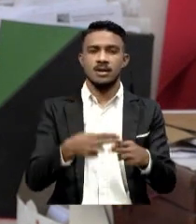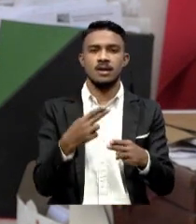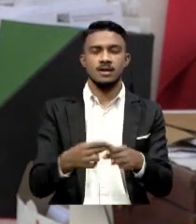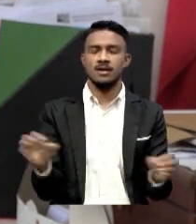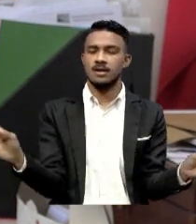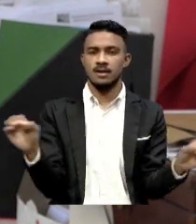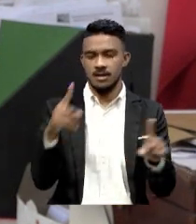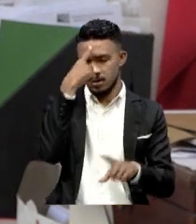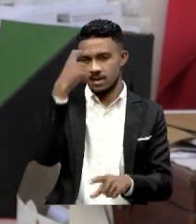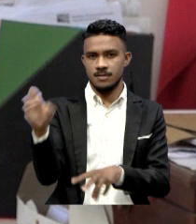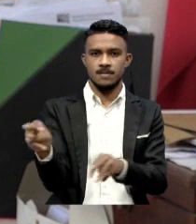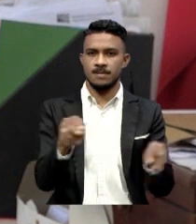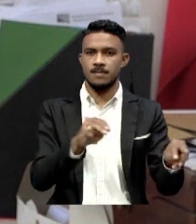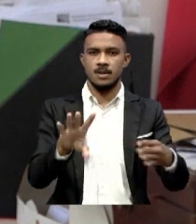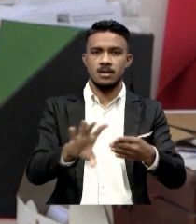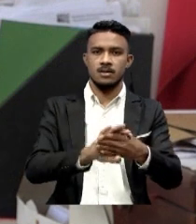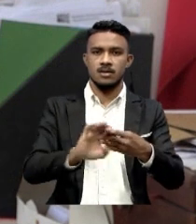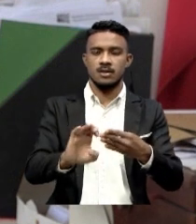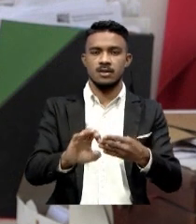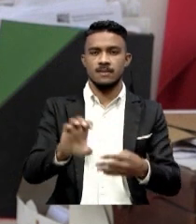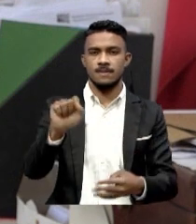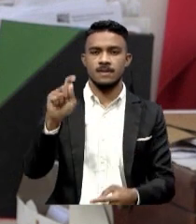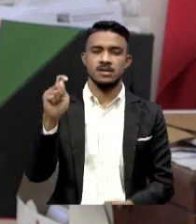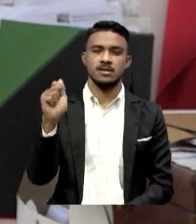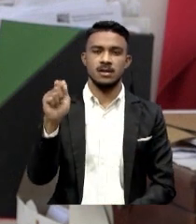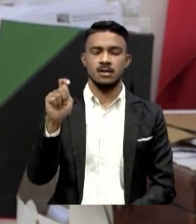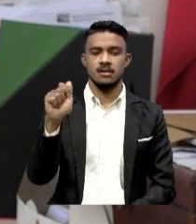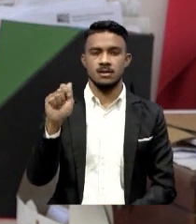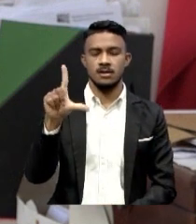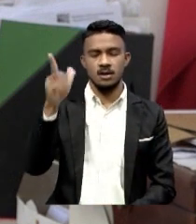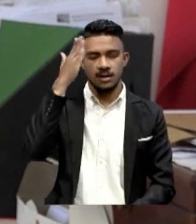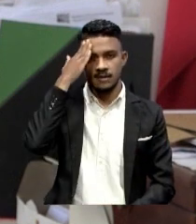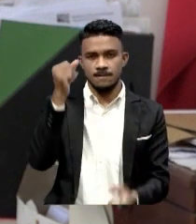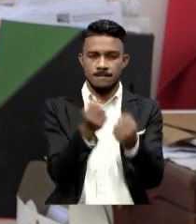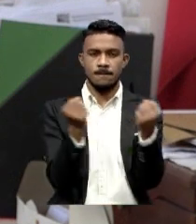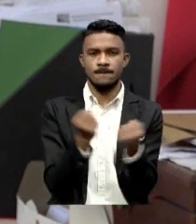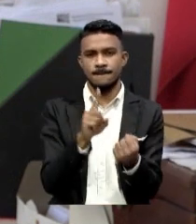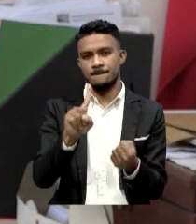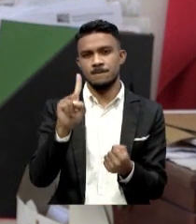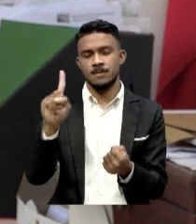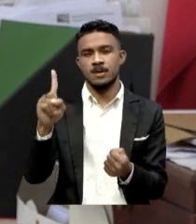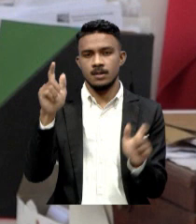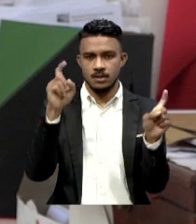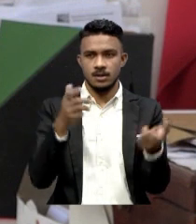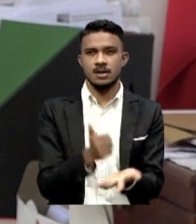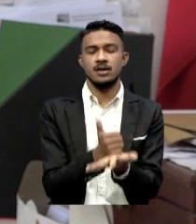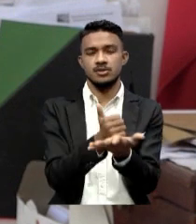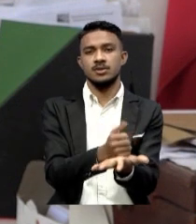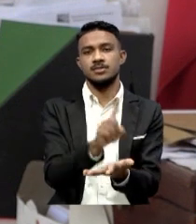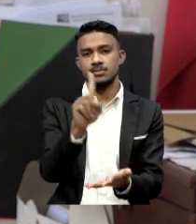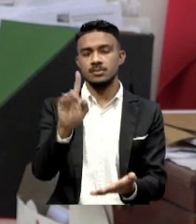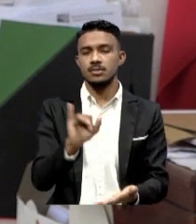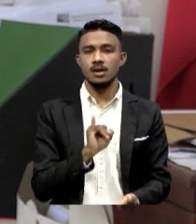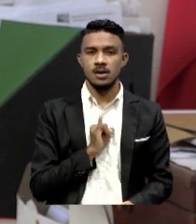transferência cartão eleitoral. Então estatal a tener de catac. Suco ir ir tem que atender nem ema, há uma sahau e suco comoro atender nem ema